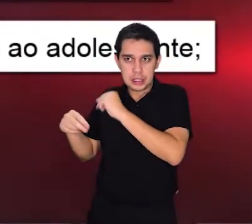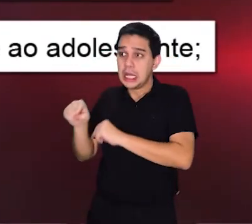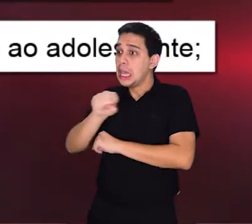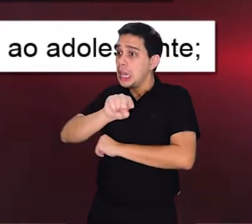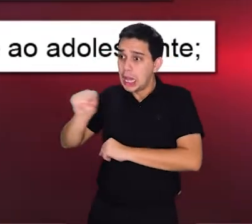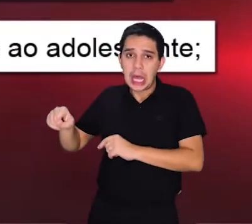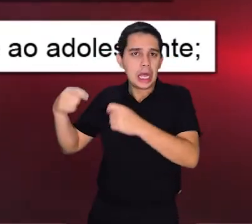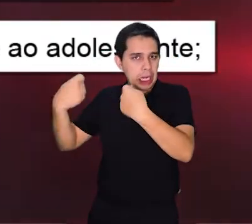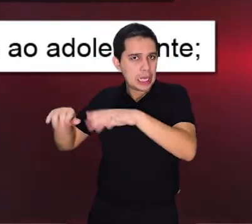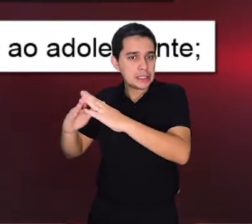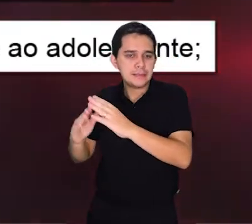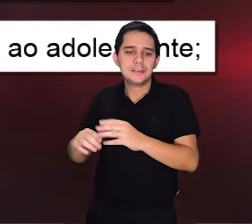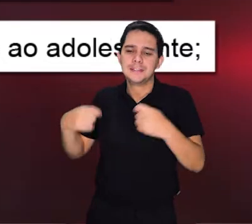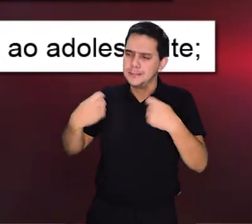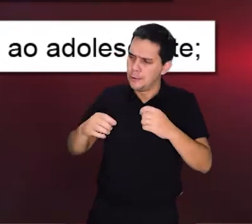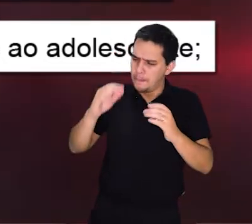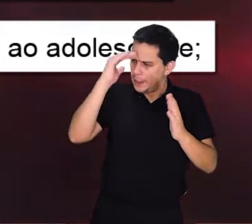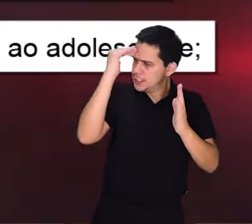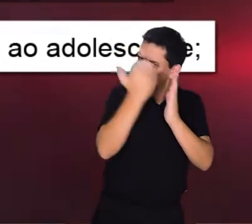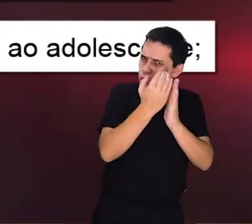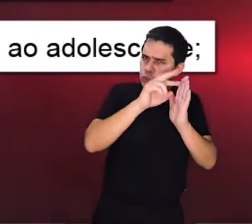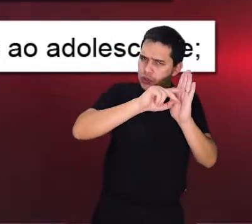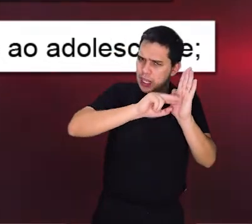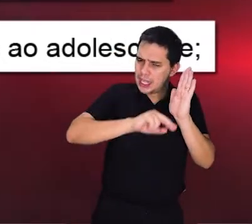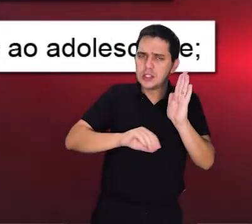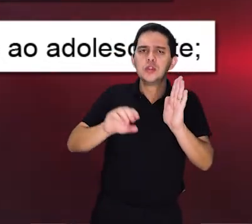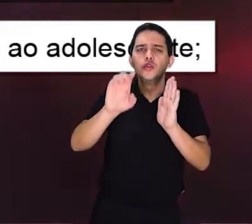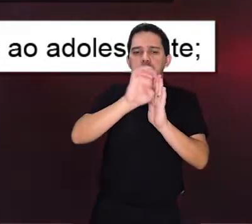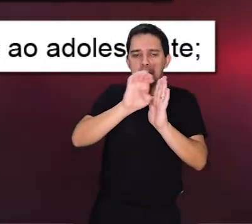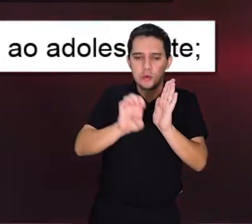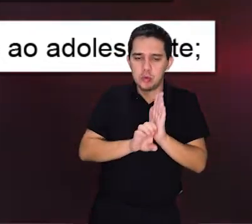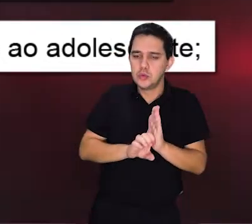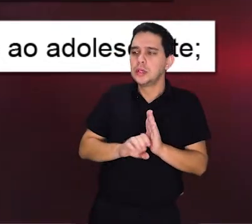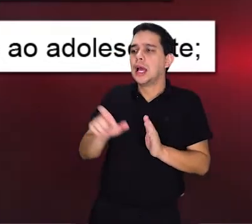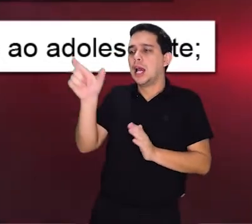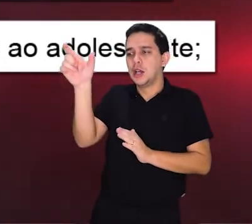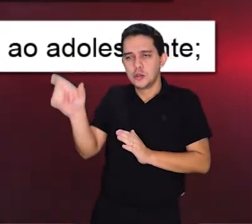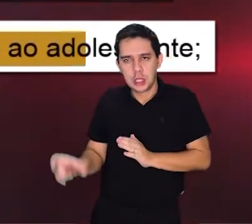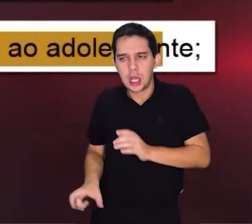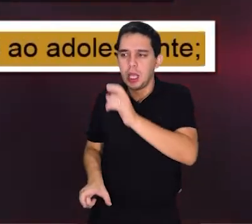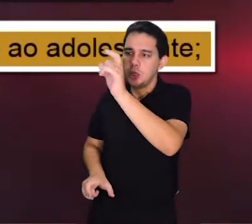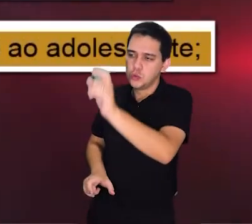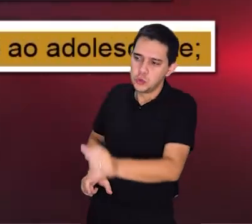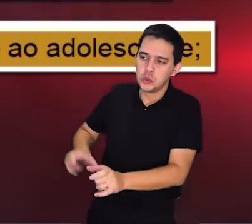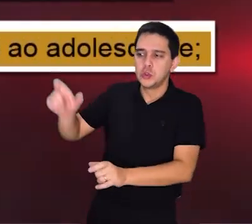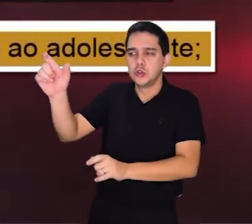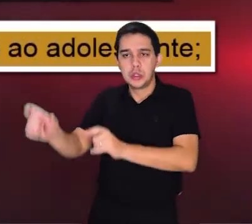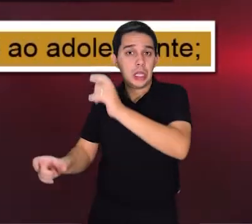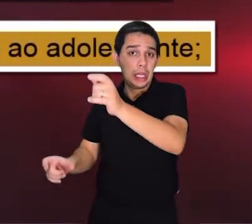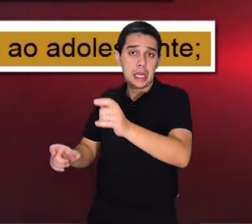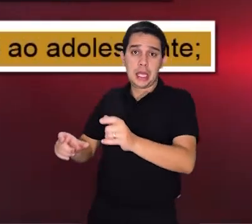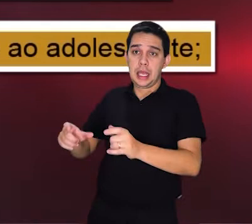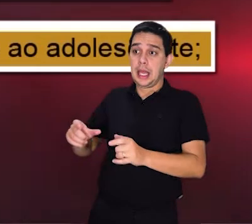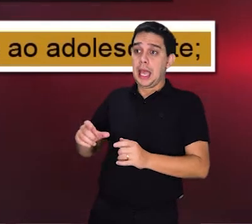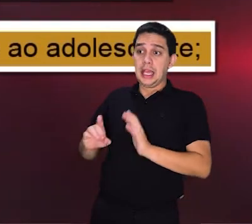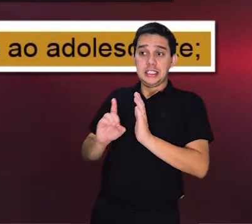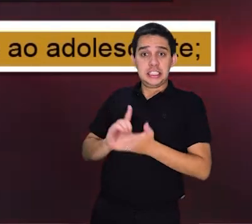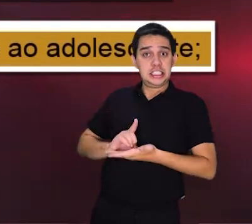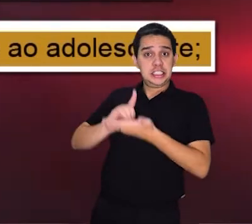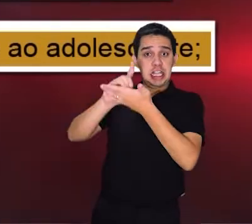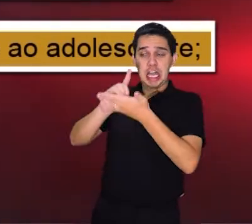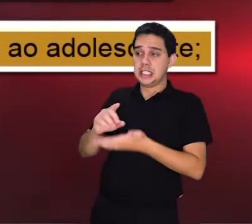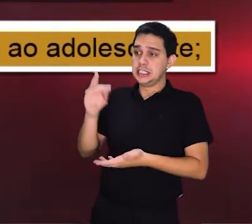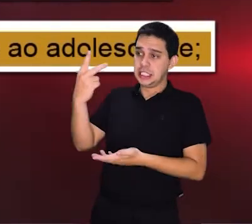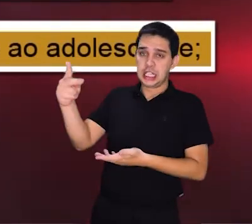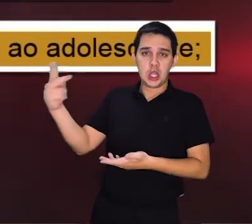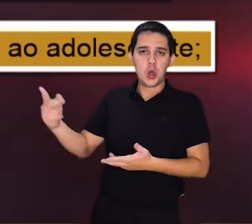os adolescentes, é o artigo 94 do Estatuto, e deve preservar a identidade e oferecer ambiente de respeito e dignidade a